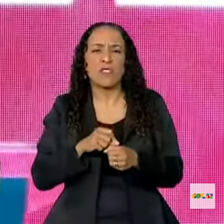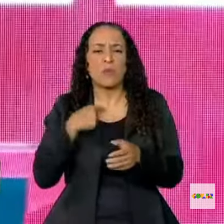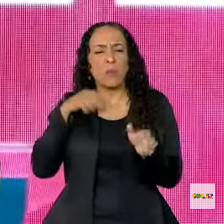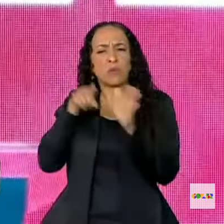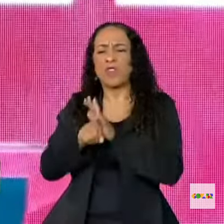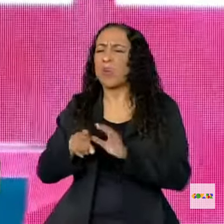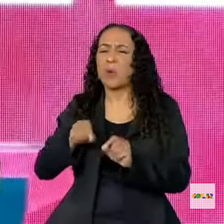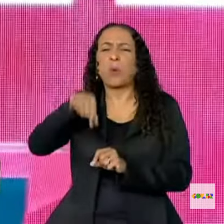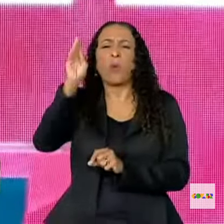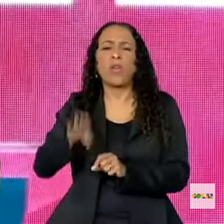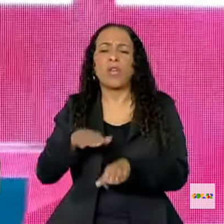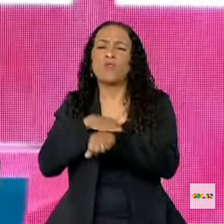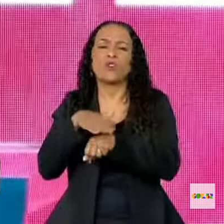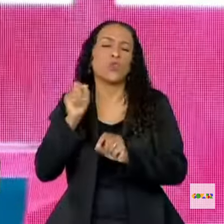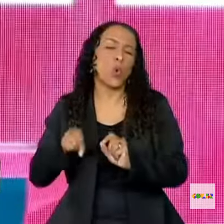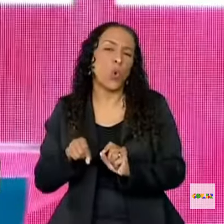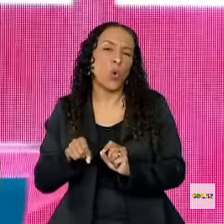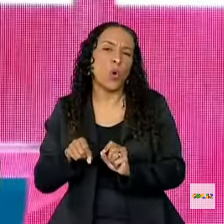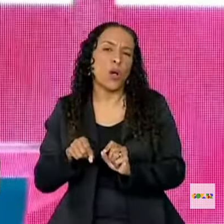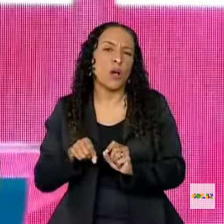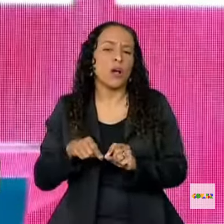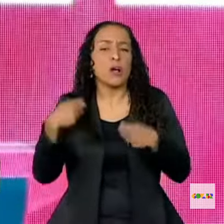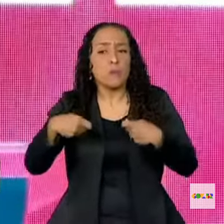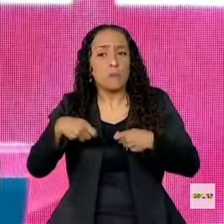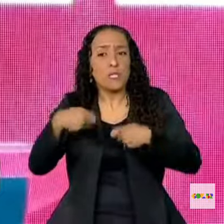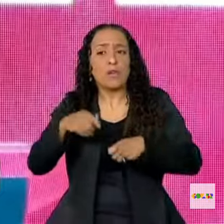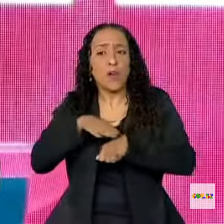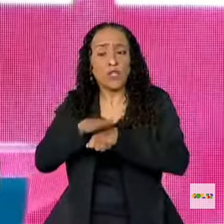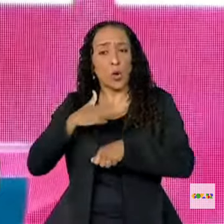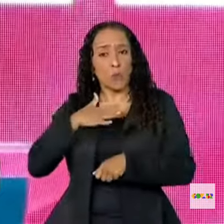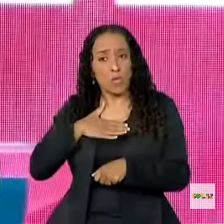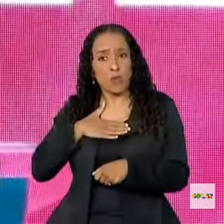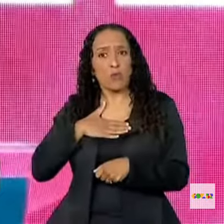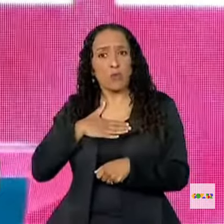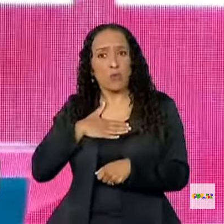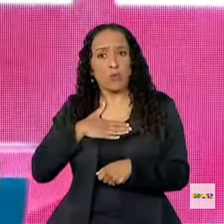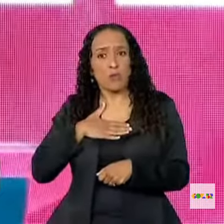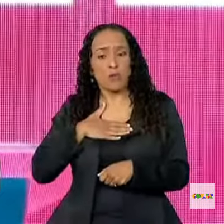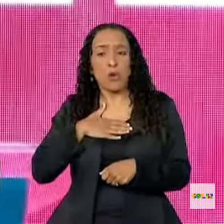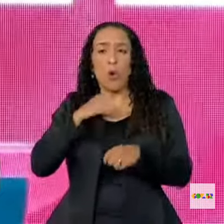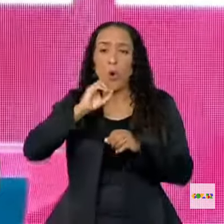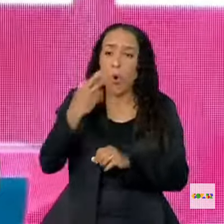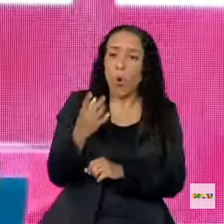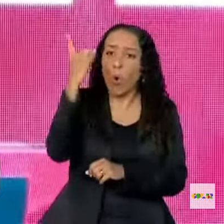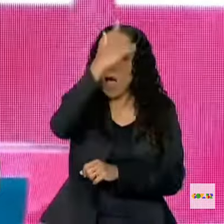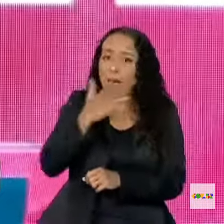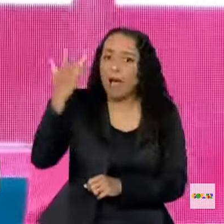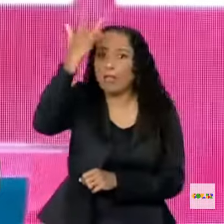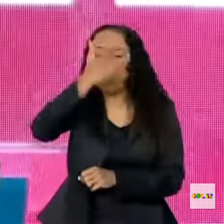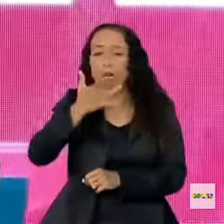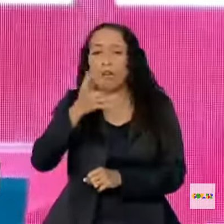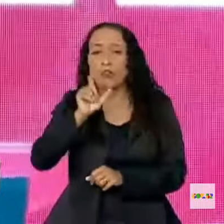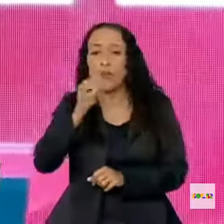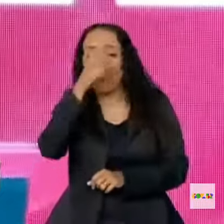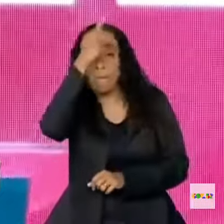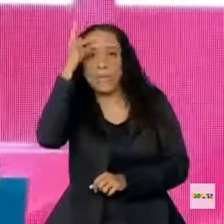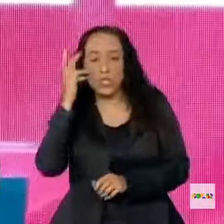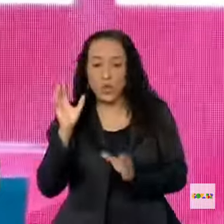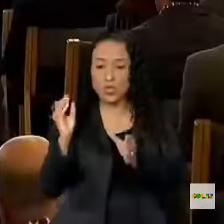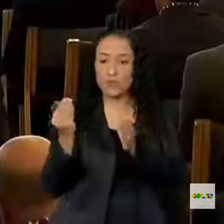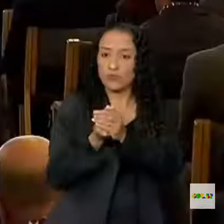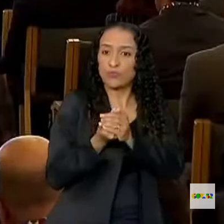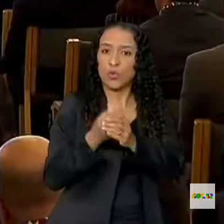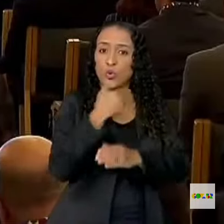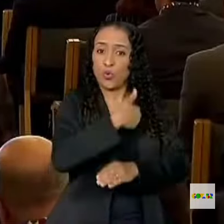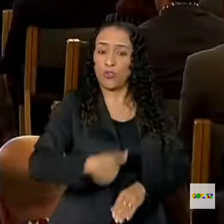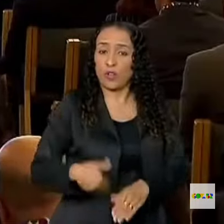conversavam você precisava ter conversado comigo ter conversado com Haddad ter conversado com as pessoas que fazem parte do governo